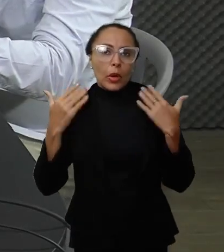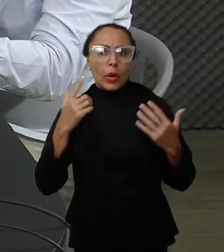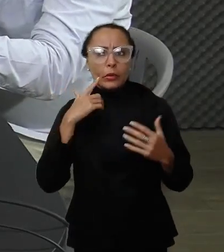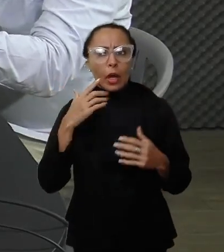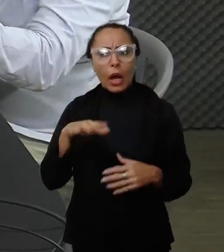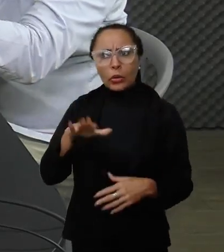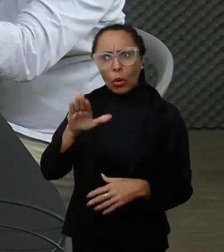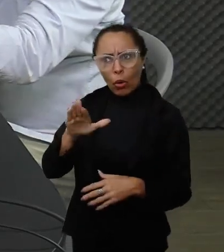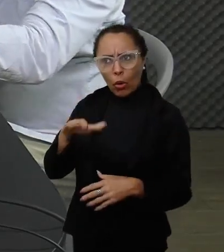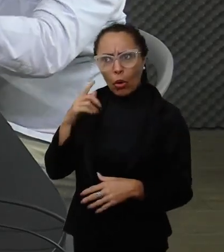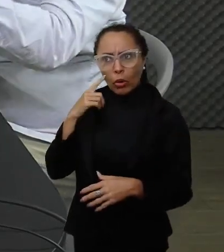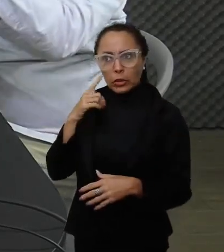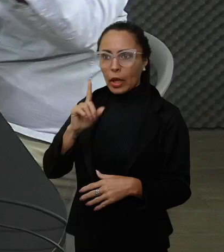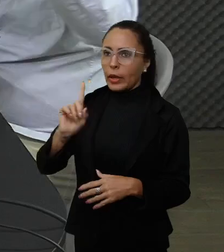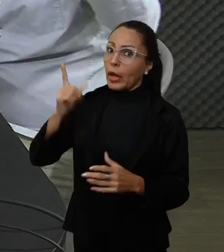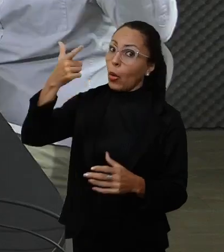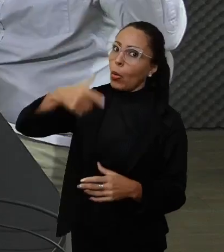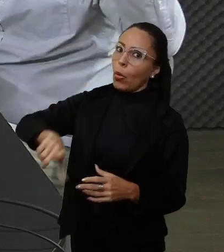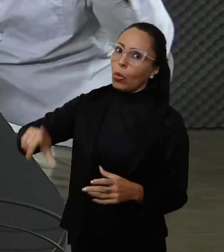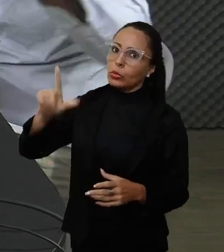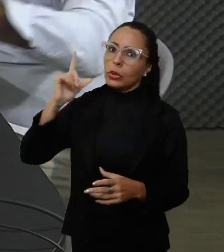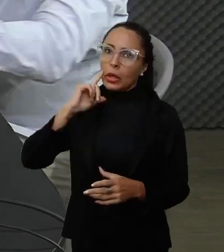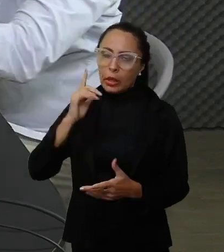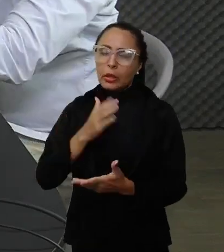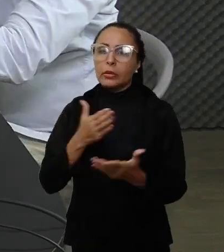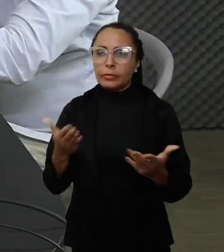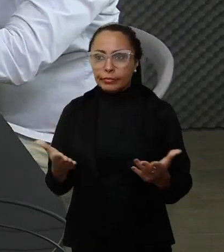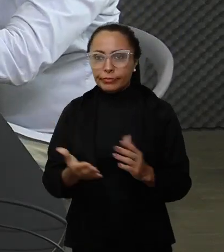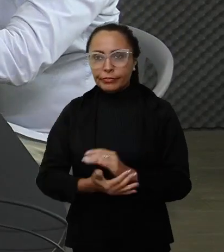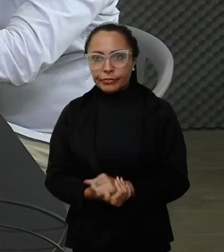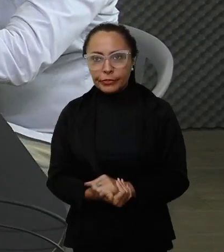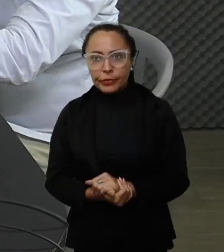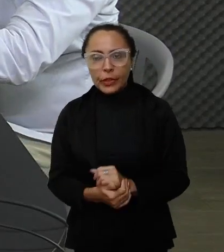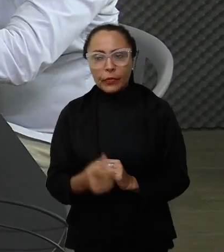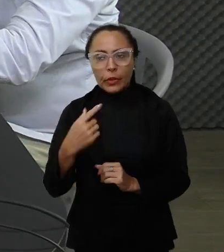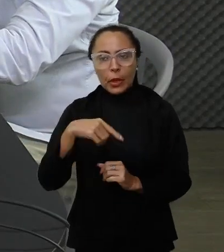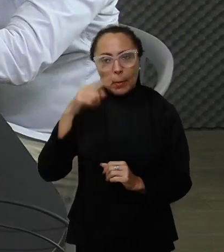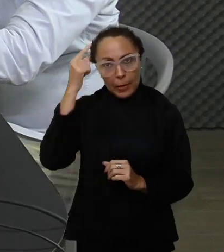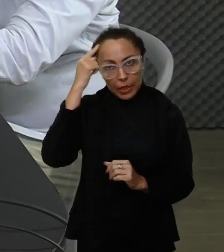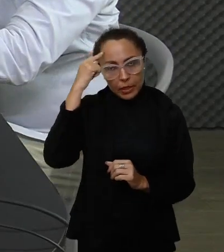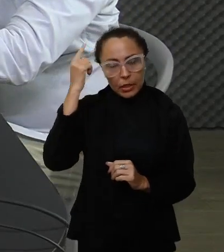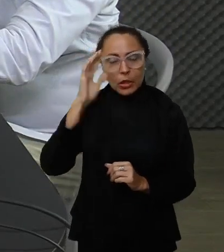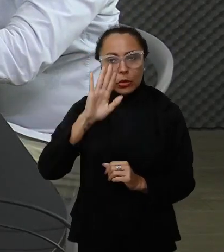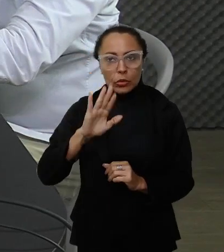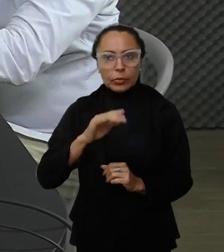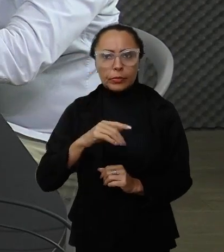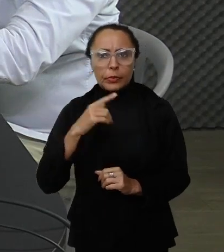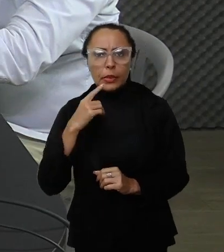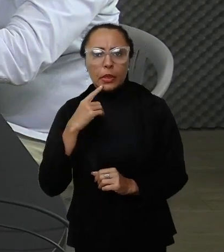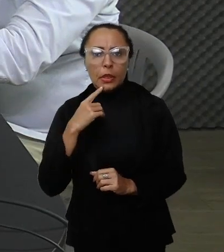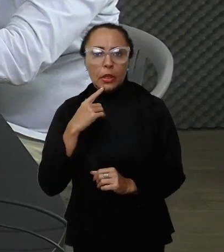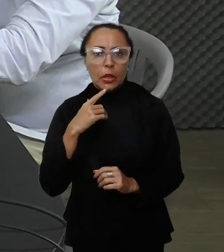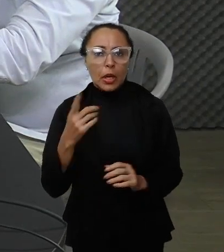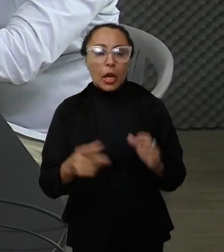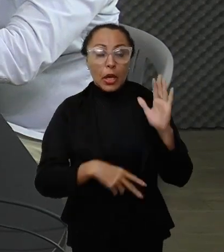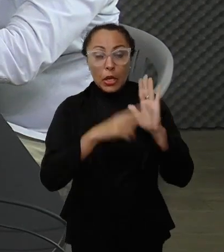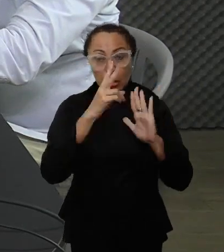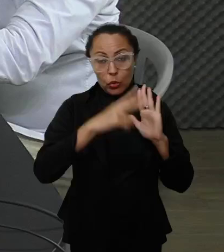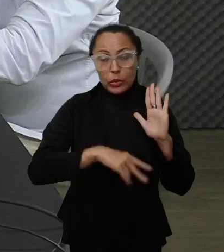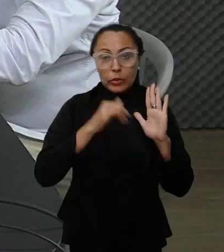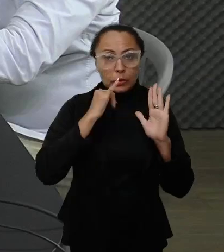essa Olha, atriz faleceu, aí não é ela, é uma outra que já morreu há 20 anos atrás. sabe uma coisa que eu vim pensando um dia desse? Eu estava pensando assim, minha gente, que aí eu li uma